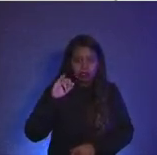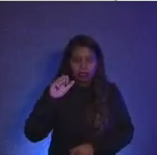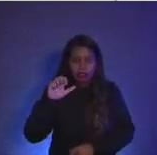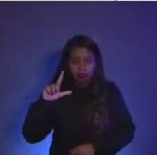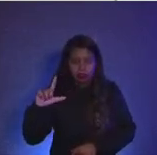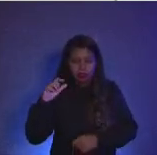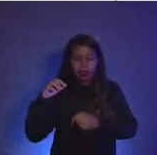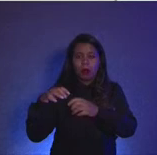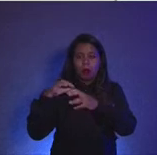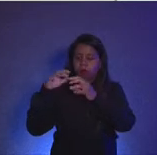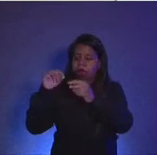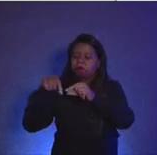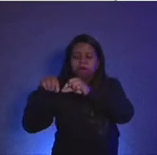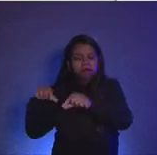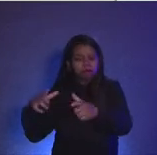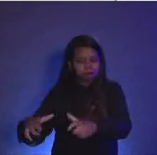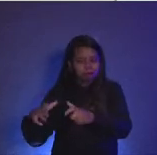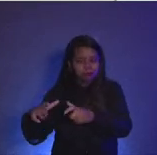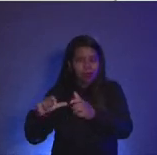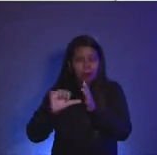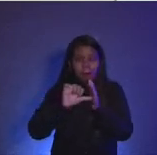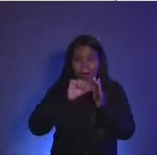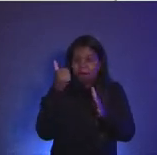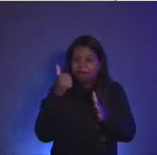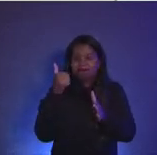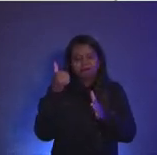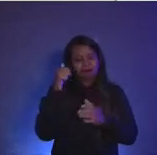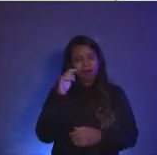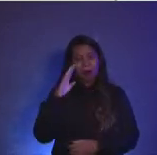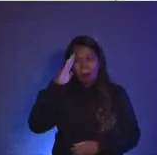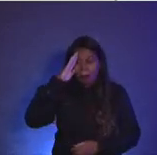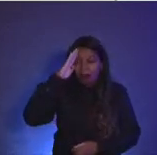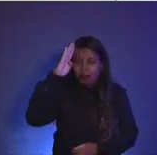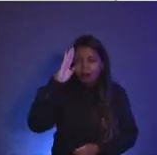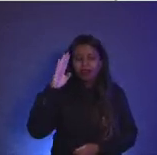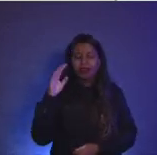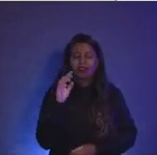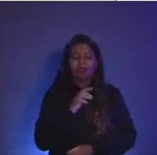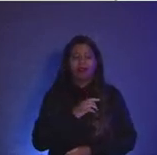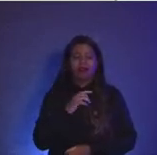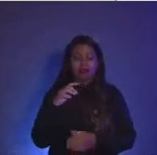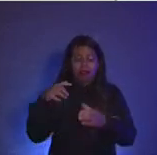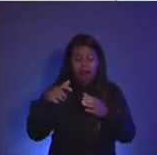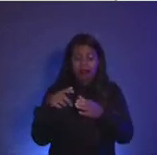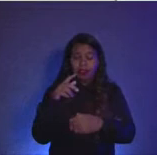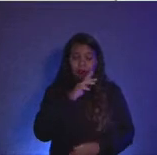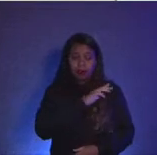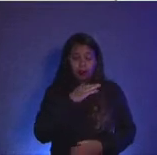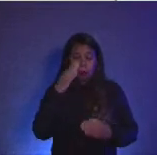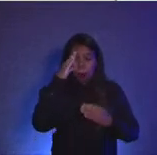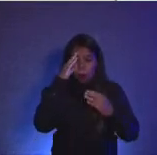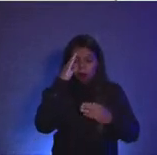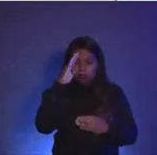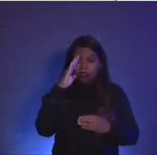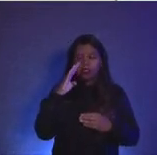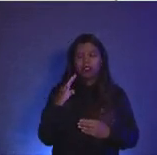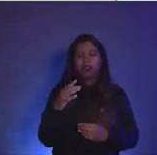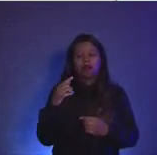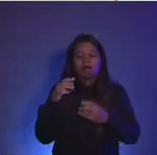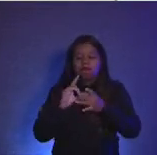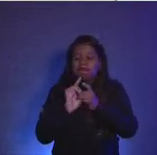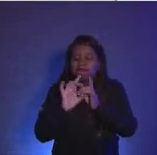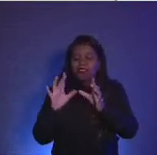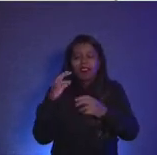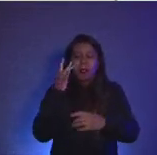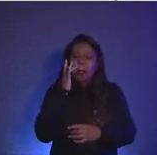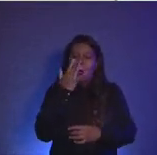vez um general do GSI, um representante do GSI, um representante do Conselho de Defesa Nacional permitia a